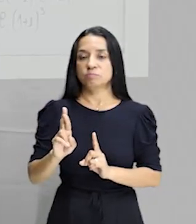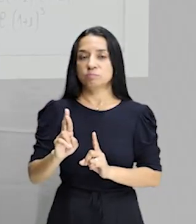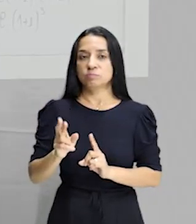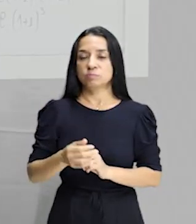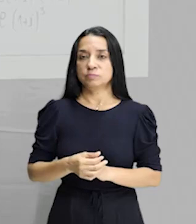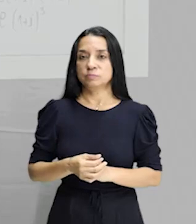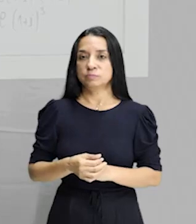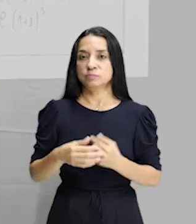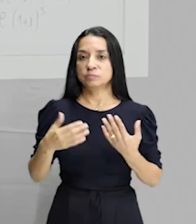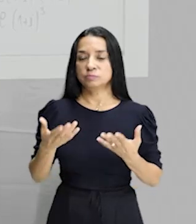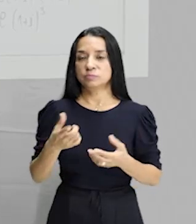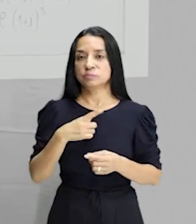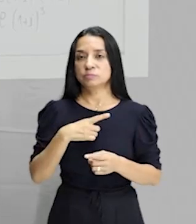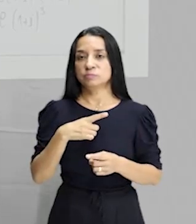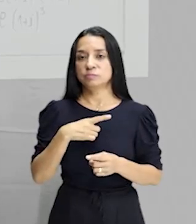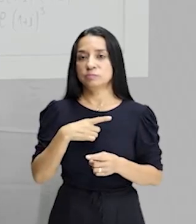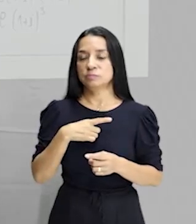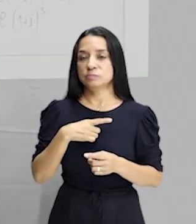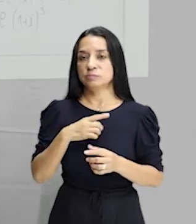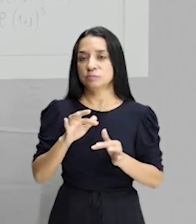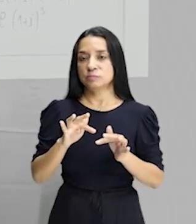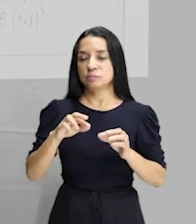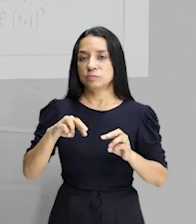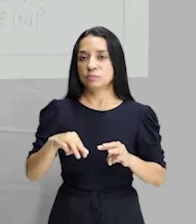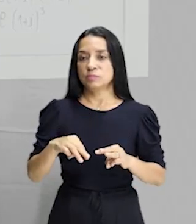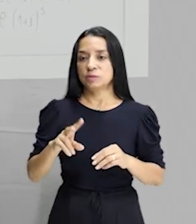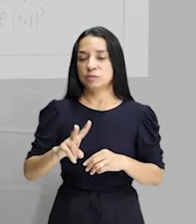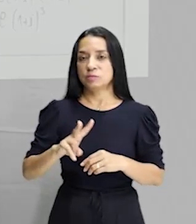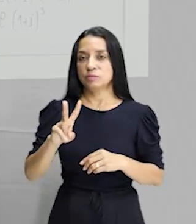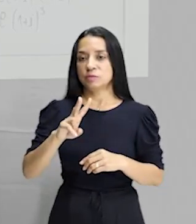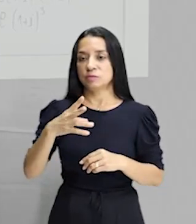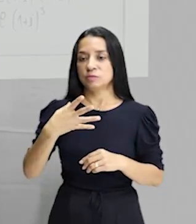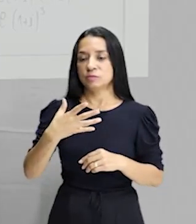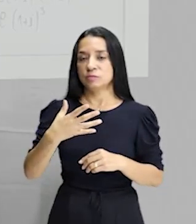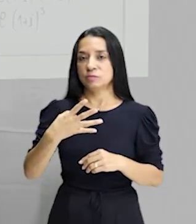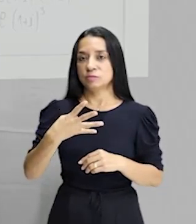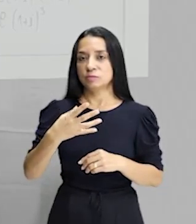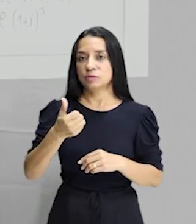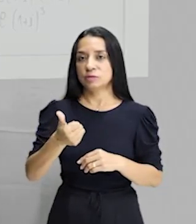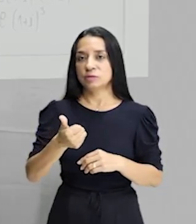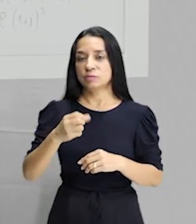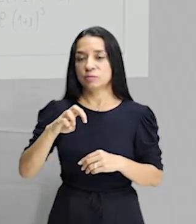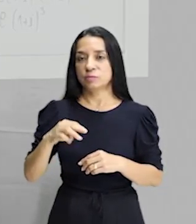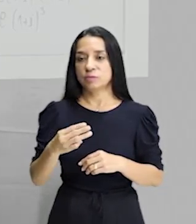certo então você vai ter um final um valor de 41.616